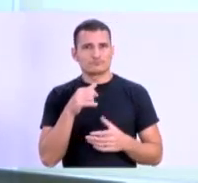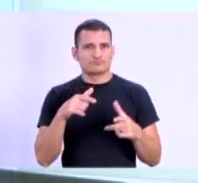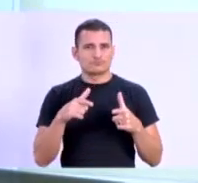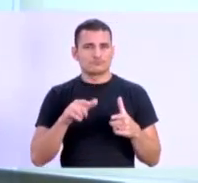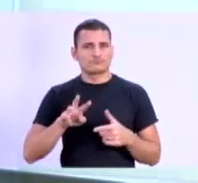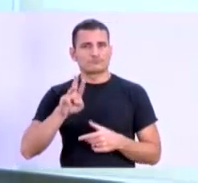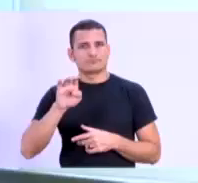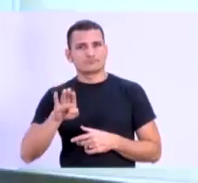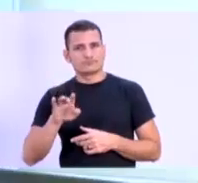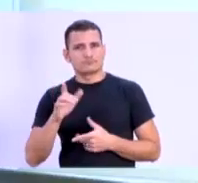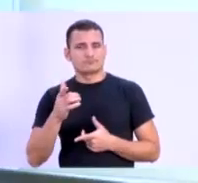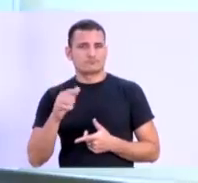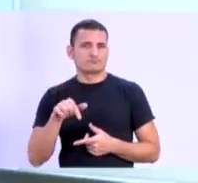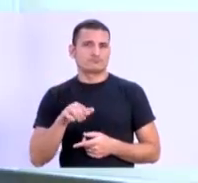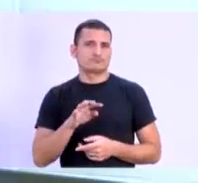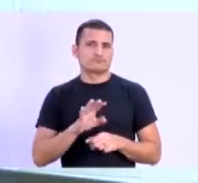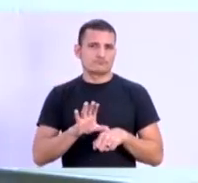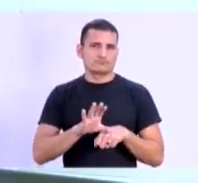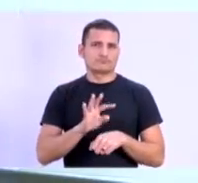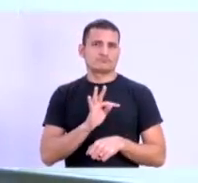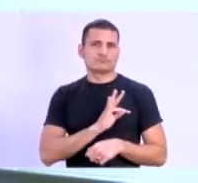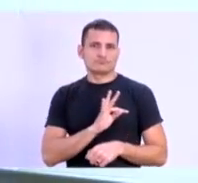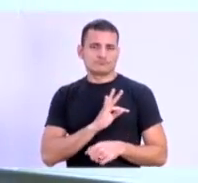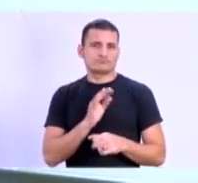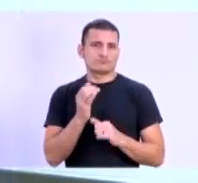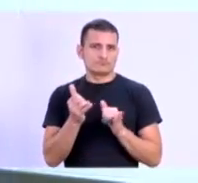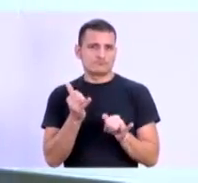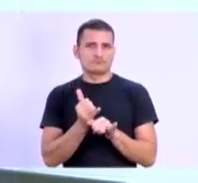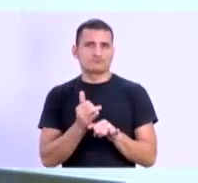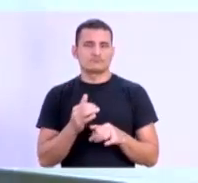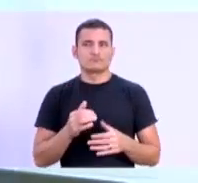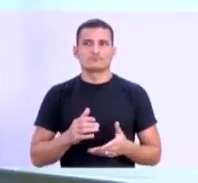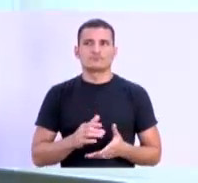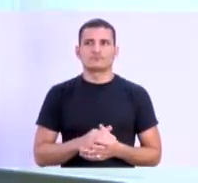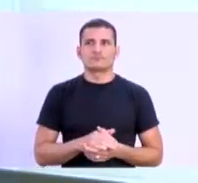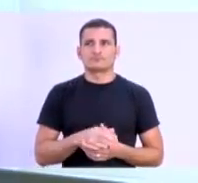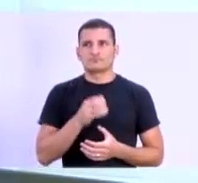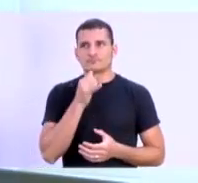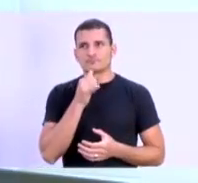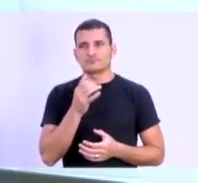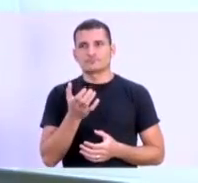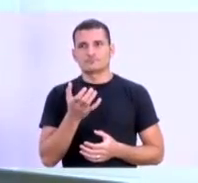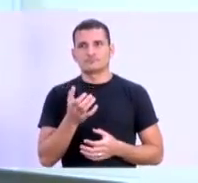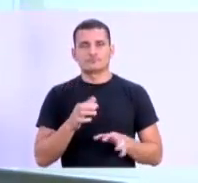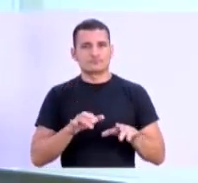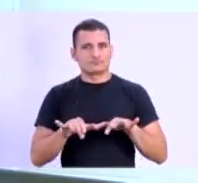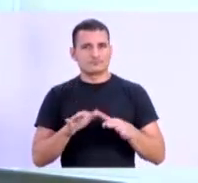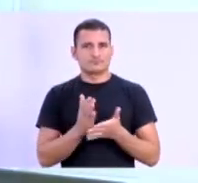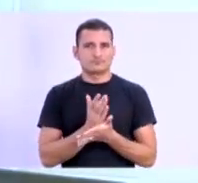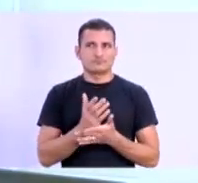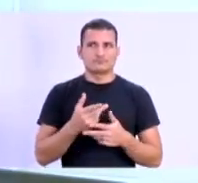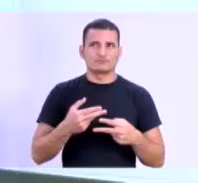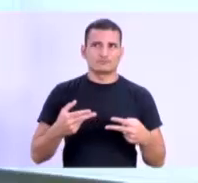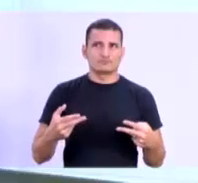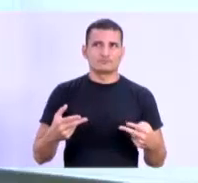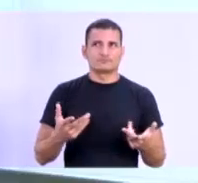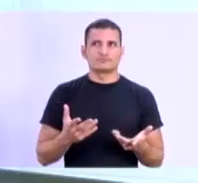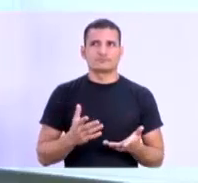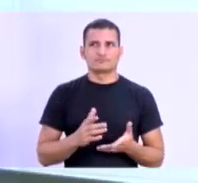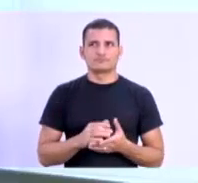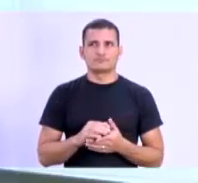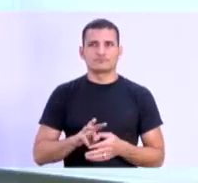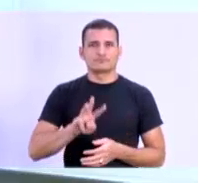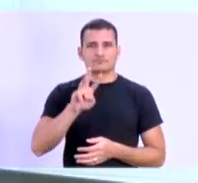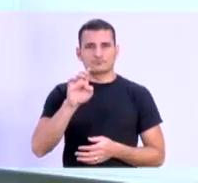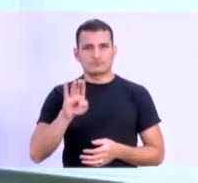curso não é técnico para a internet. Então, se a gente quiser programar alguma coisa, né, para a